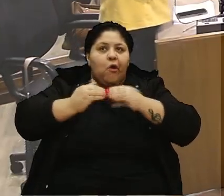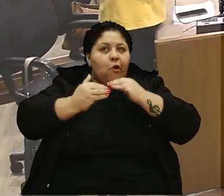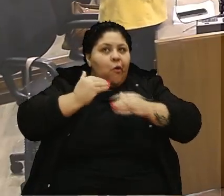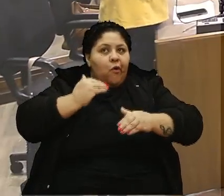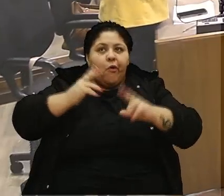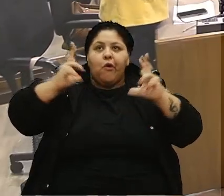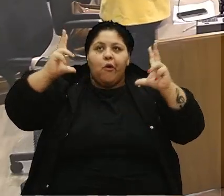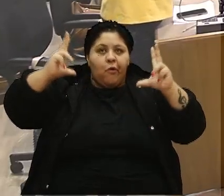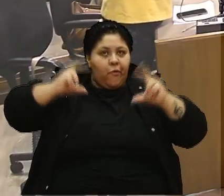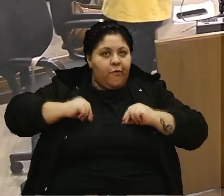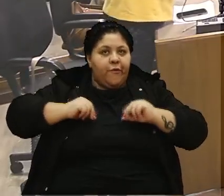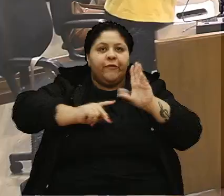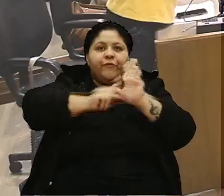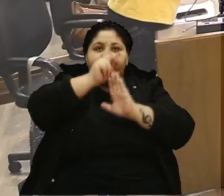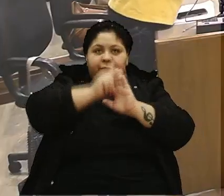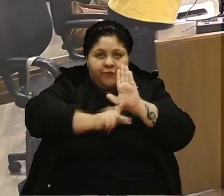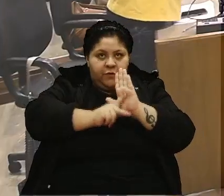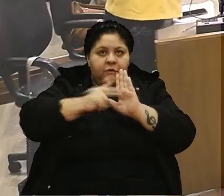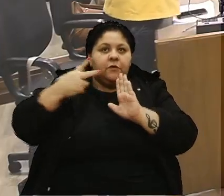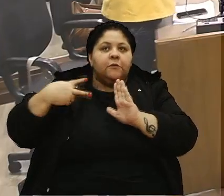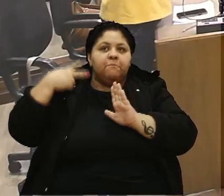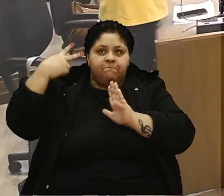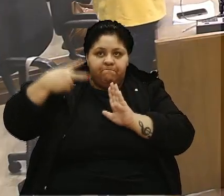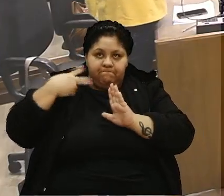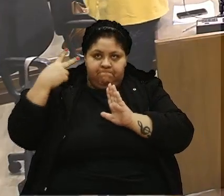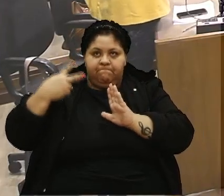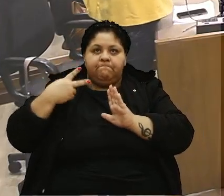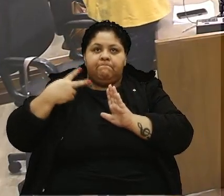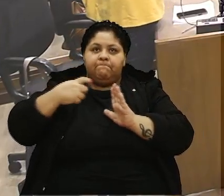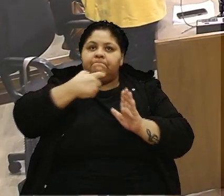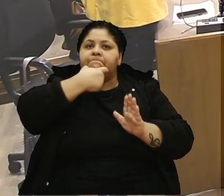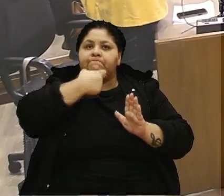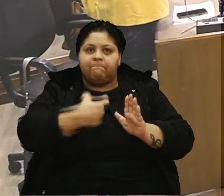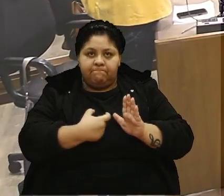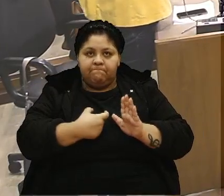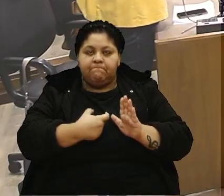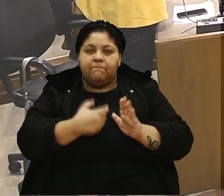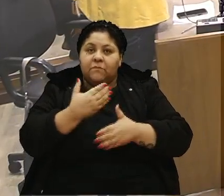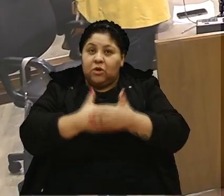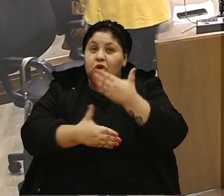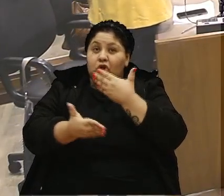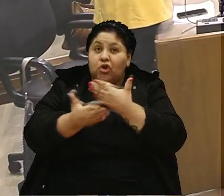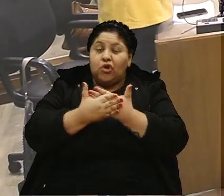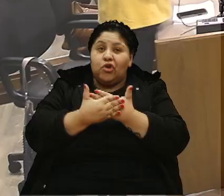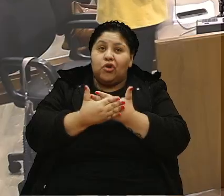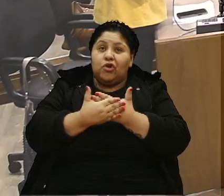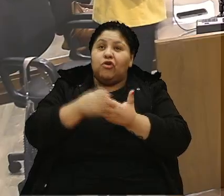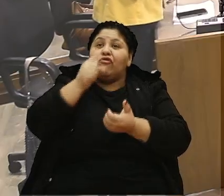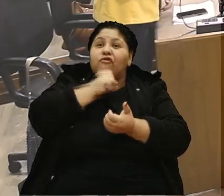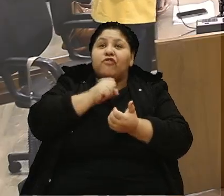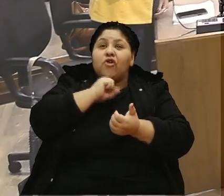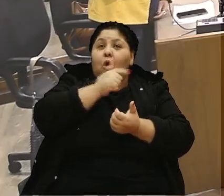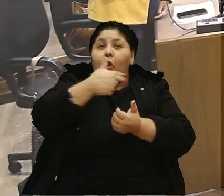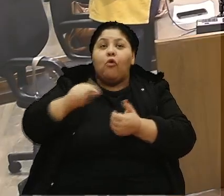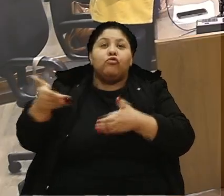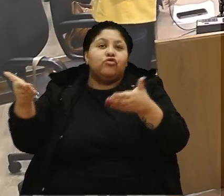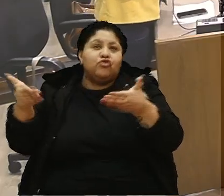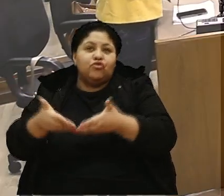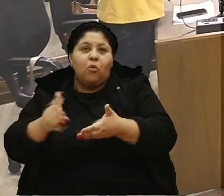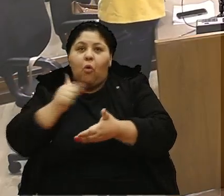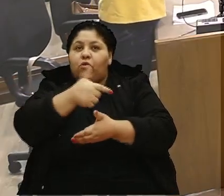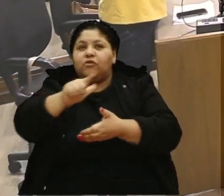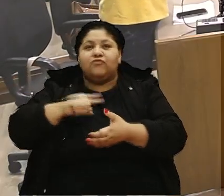mérito desse projeto, vereador, tenente. Então, todo mundo vai ficar velho, tem os que já são, tem os que não têm